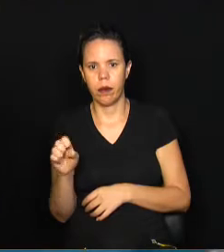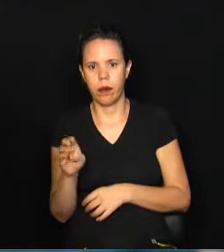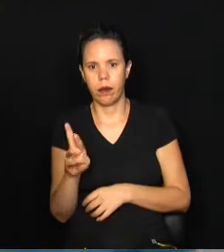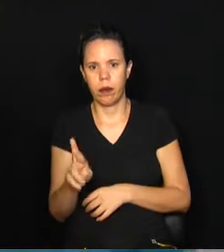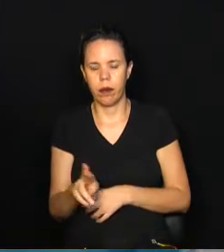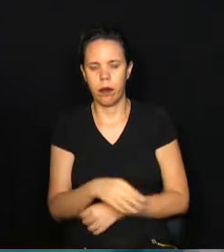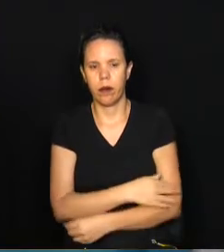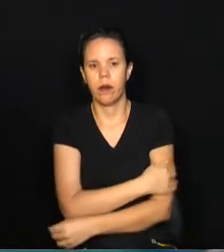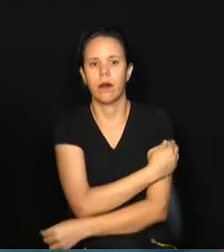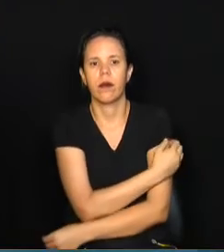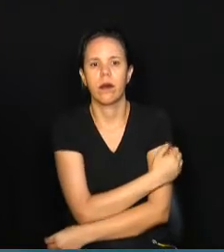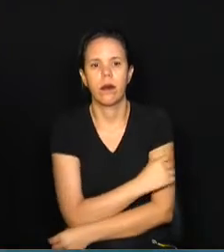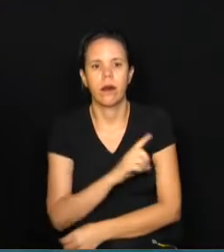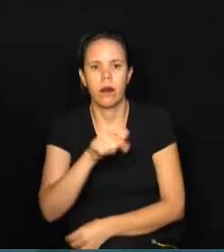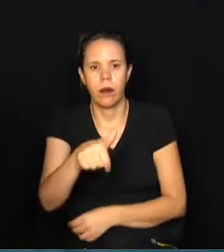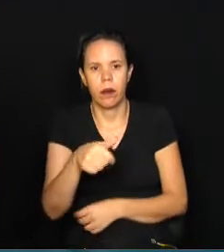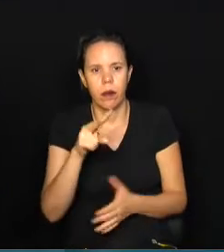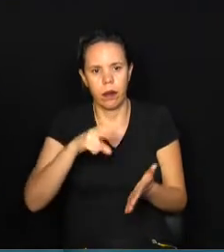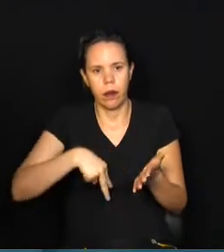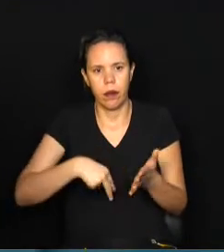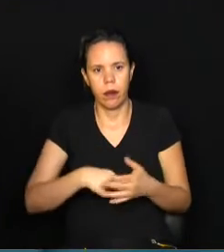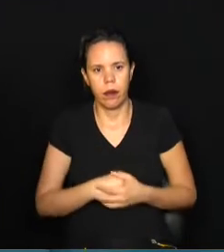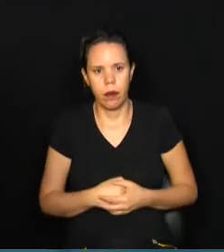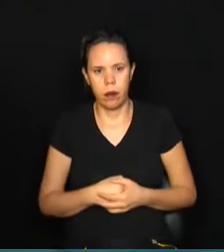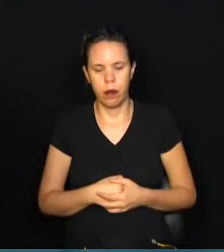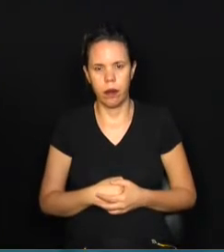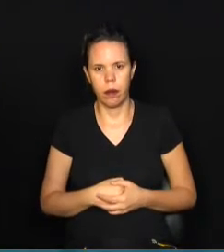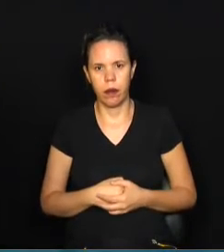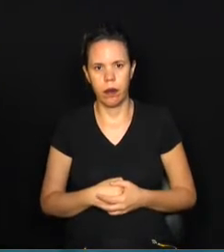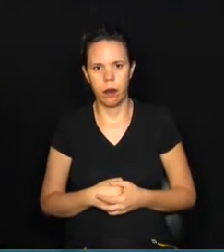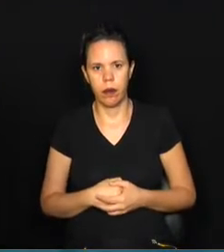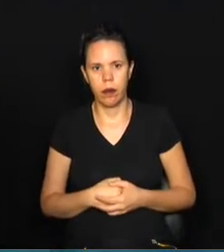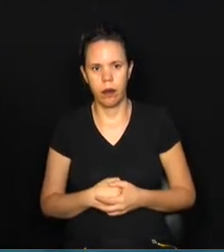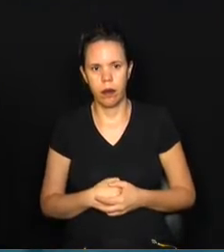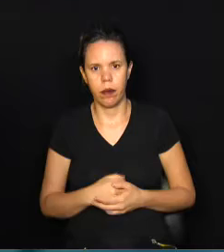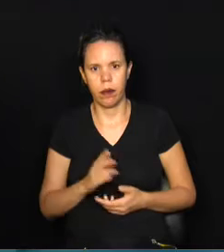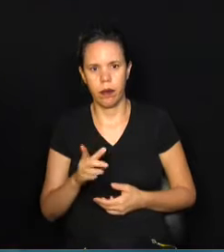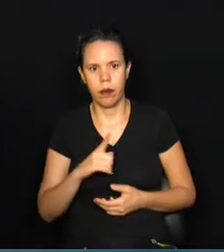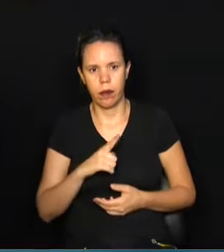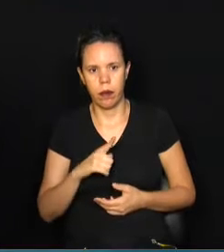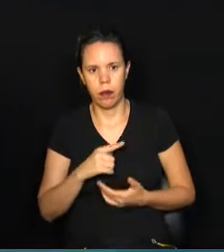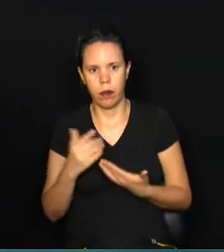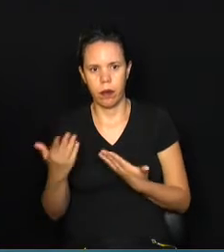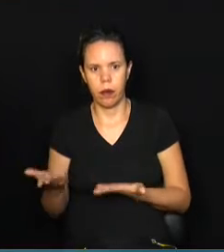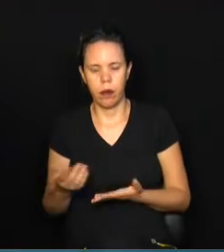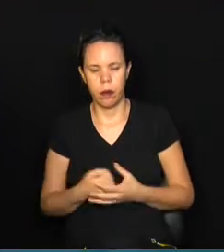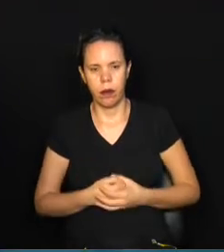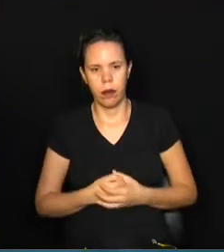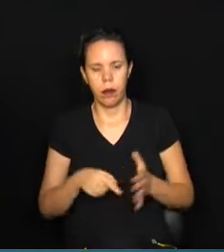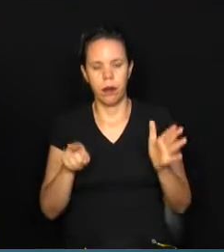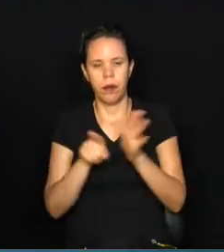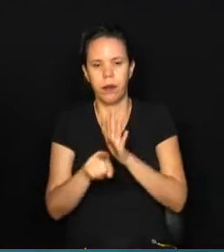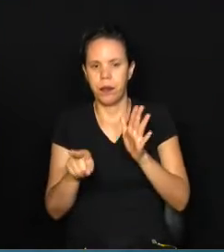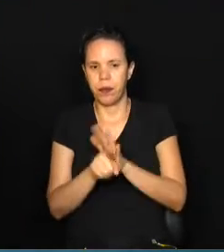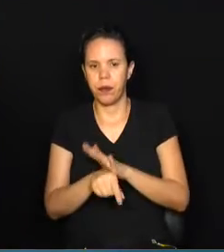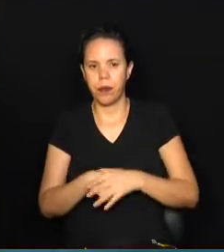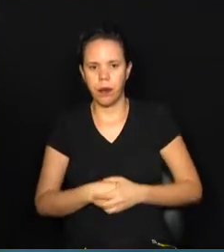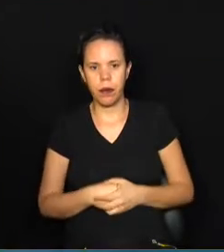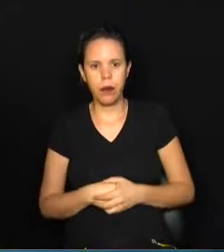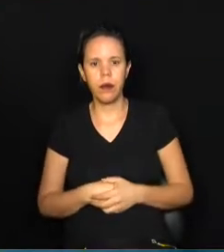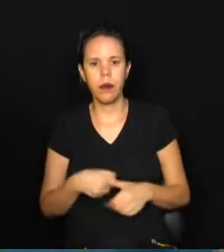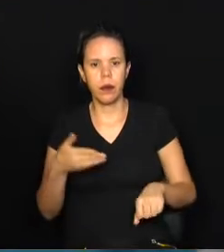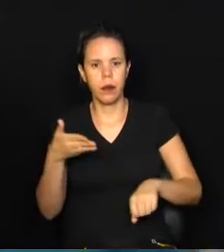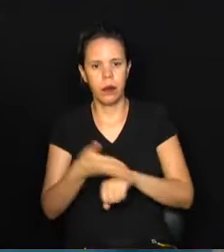comunicacão@campinas.sp.leg.br. Daqui a pouco eu vou ler, já tem aqui algumas perguntas,